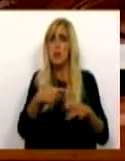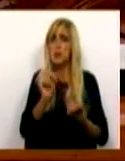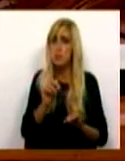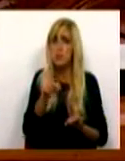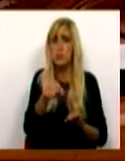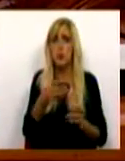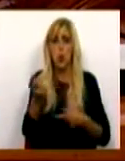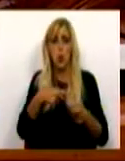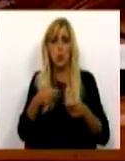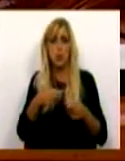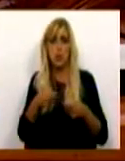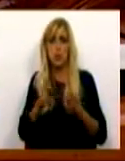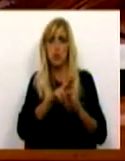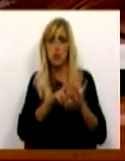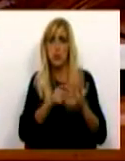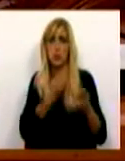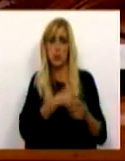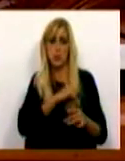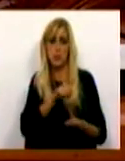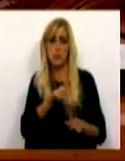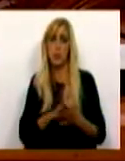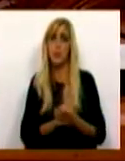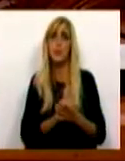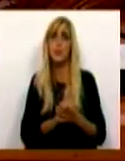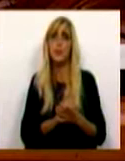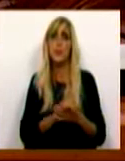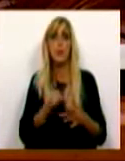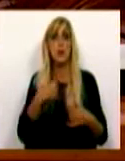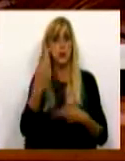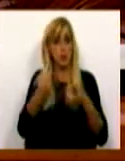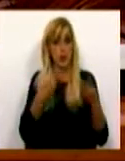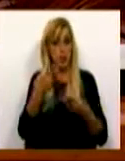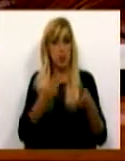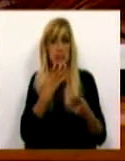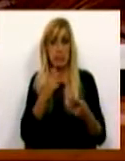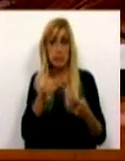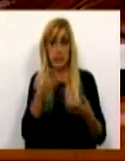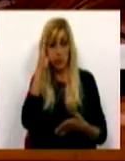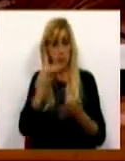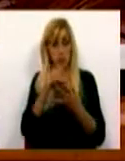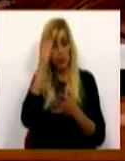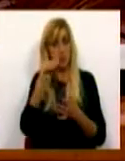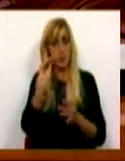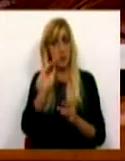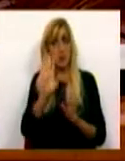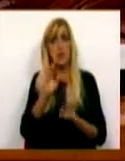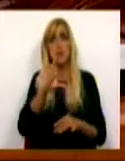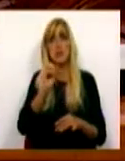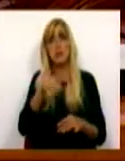dos organismos reguladores e de supervisão. Depois de uma análise detalhada das conclusões e recomendações das diferentes